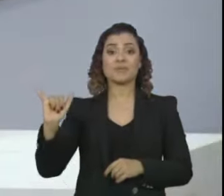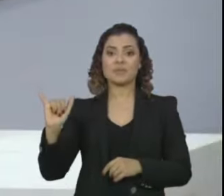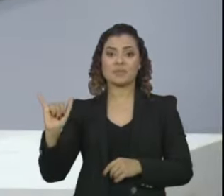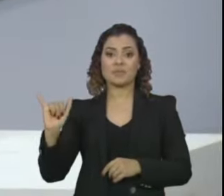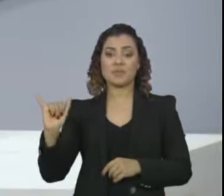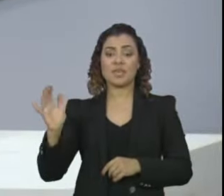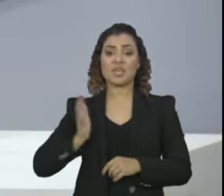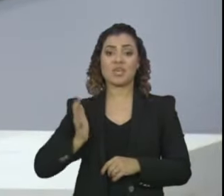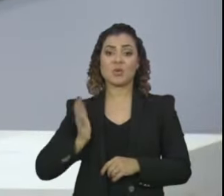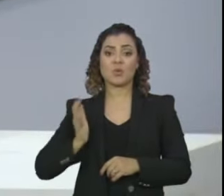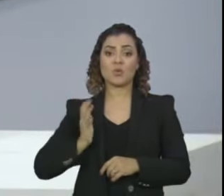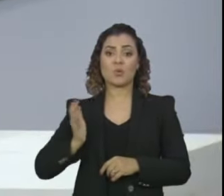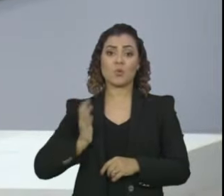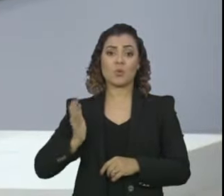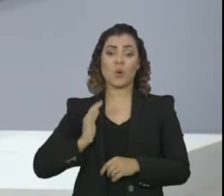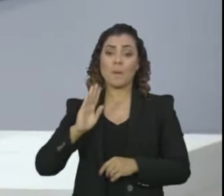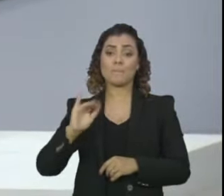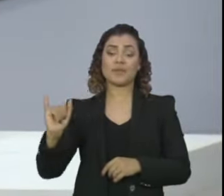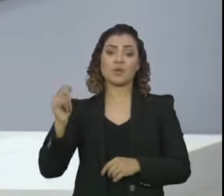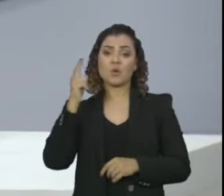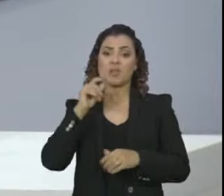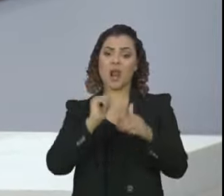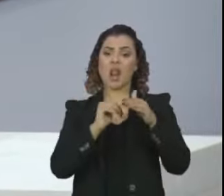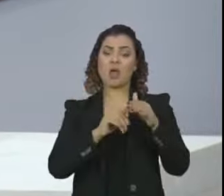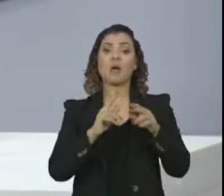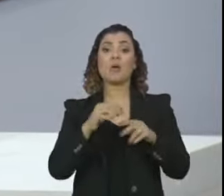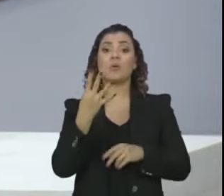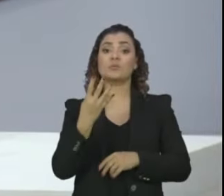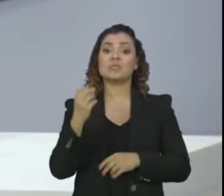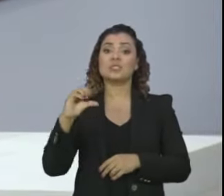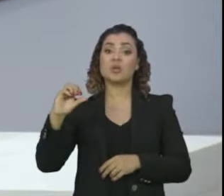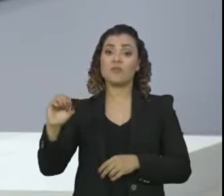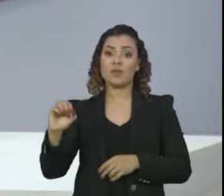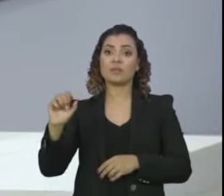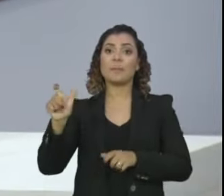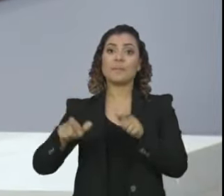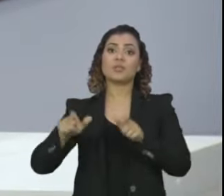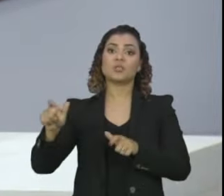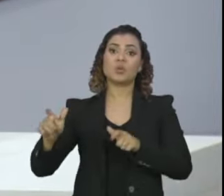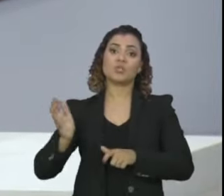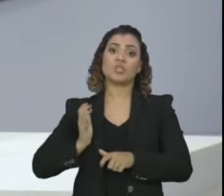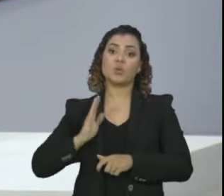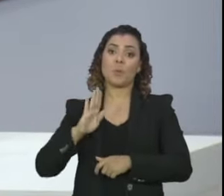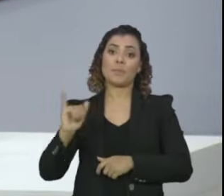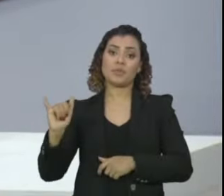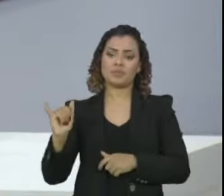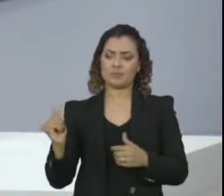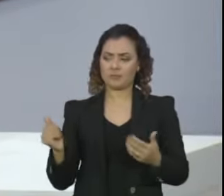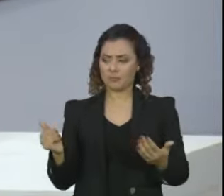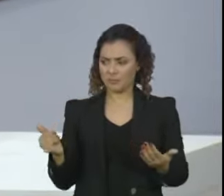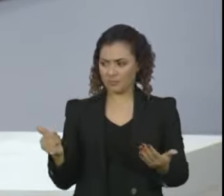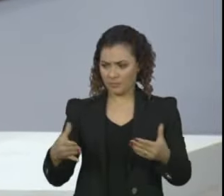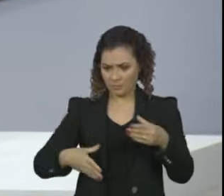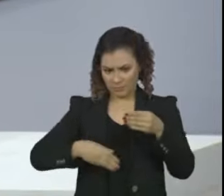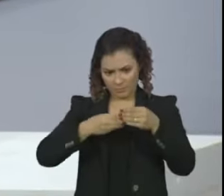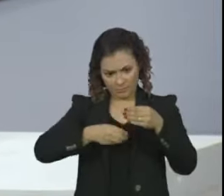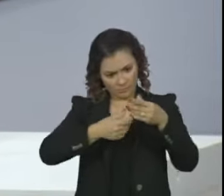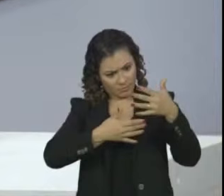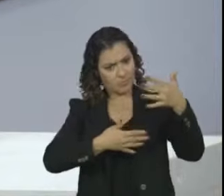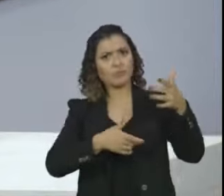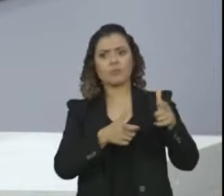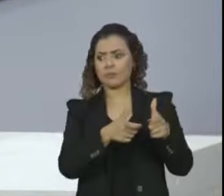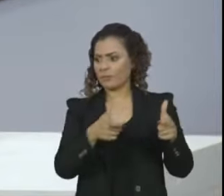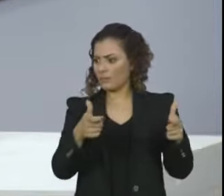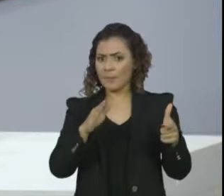também que a pandemia que durante a pandemia entraram mais 490 nessa lista de bilionários EA isso eu